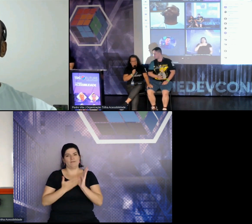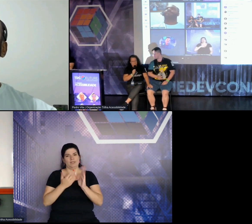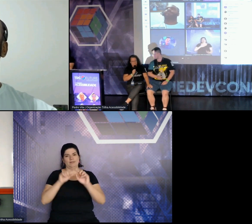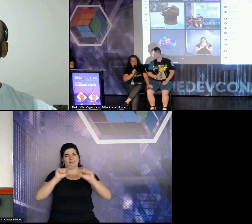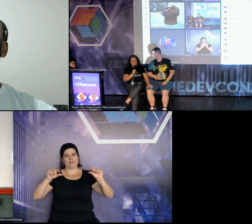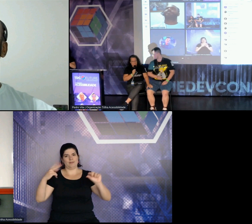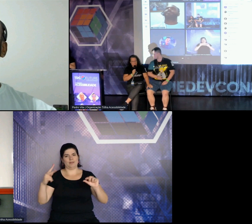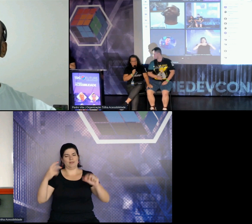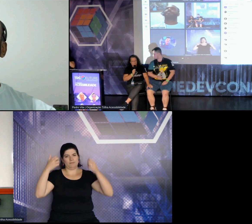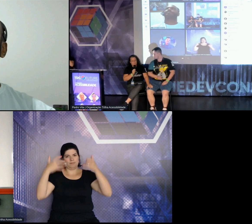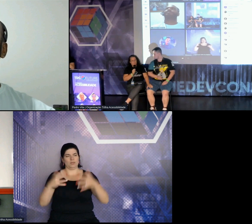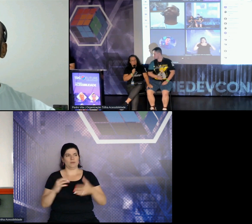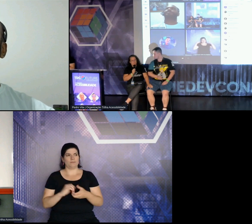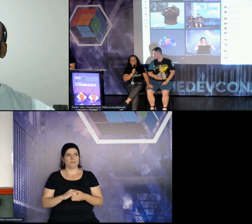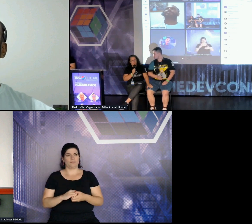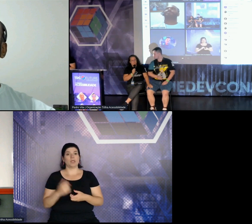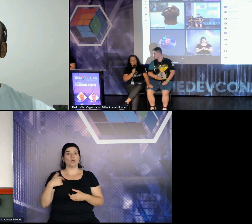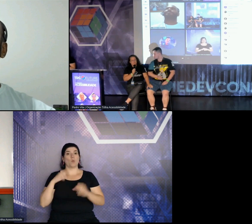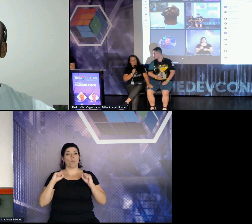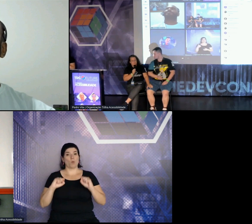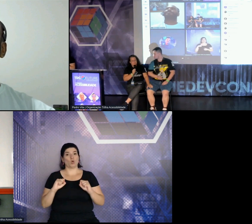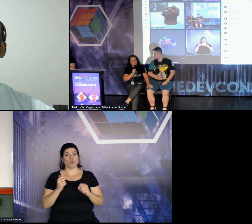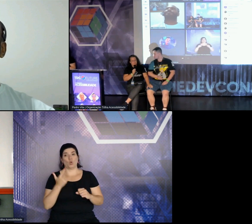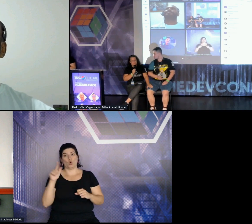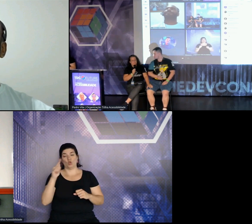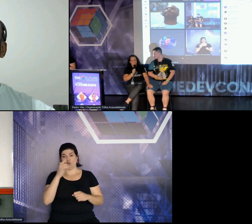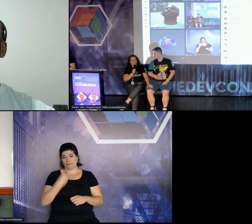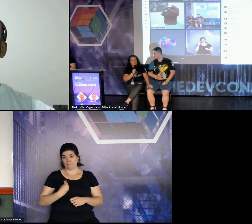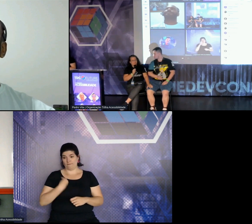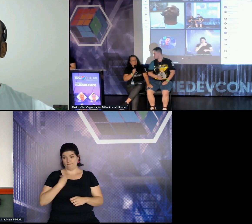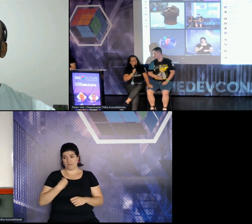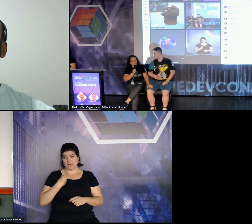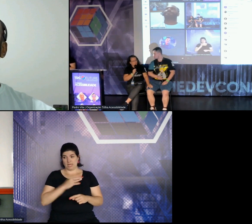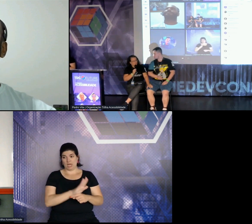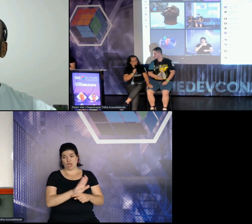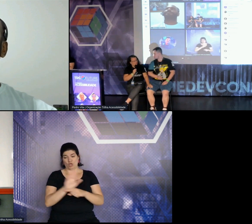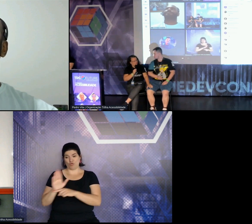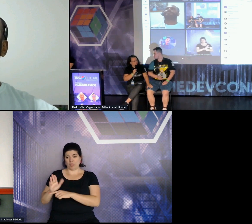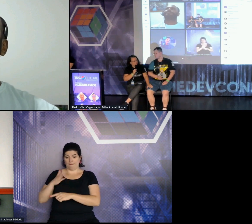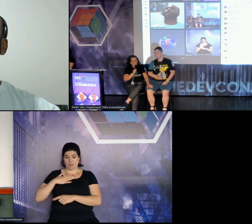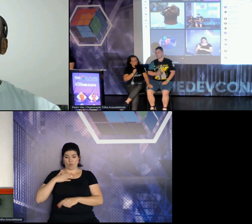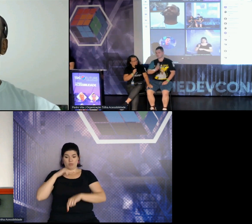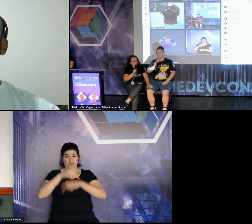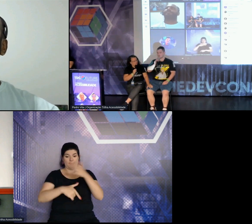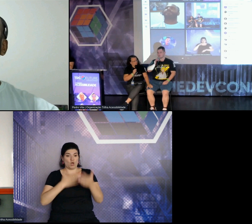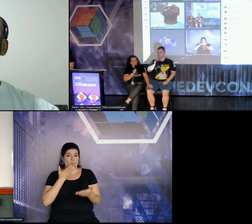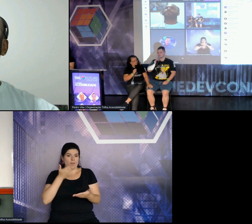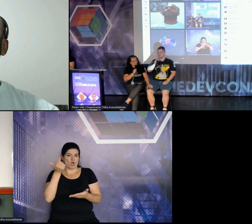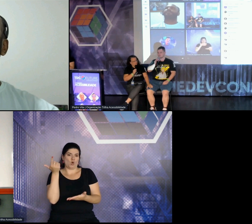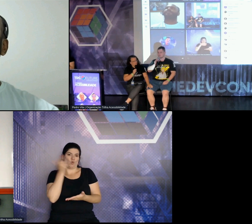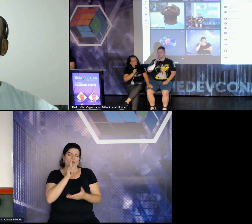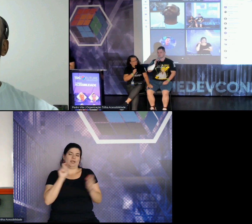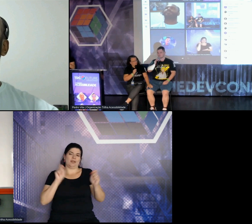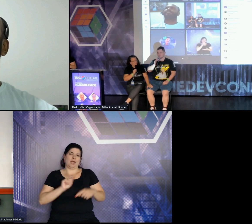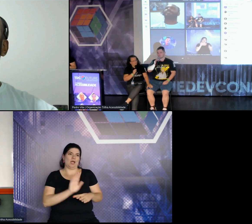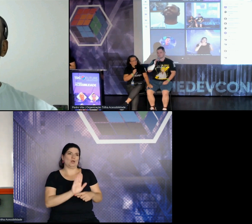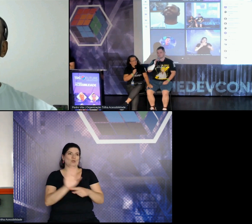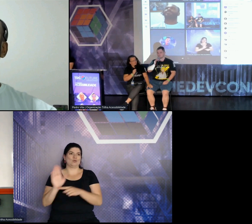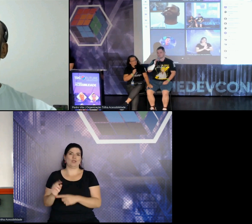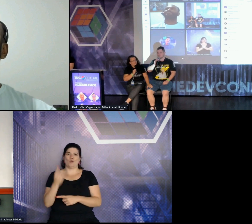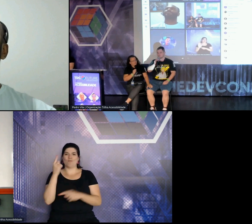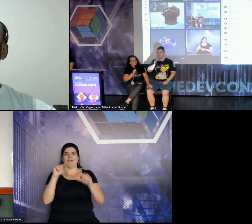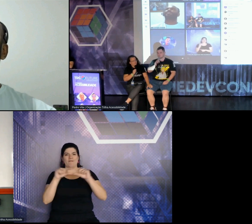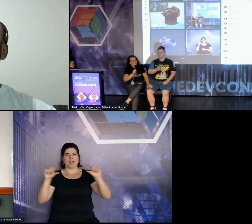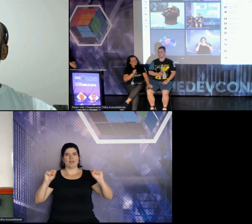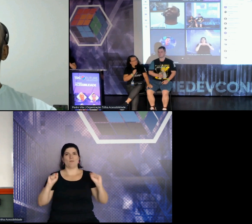assim, o quanto eu posso melhorar a vida dos outros apenas fazendo o meu trabalho um pouco melhor. Ótimo. Uma frase, vocês